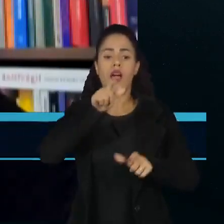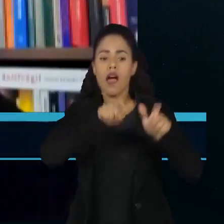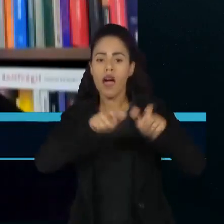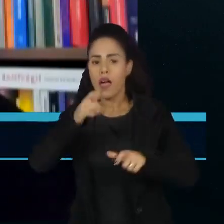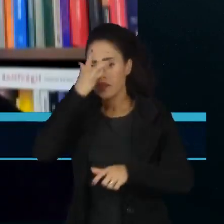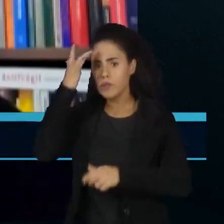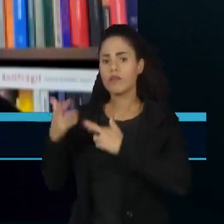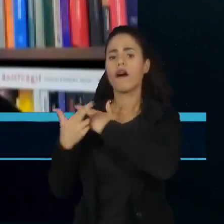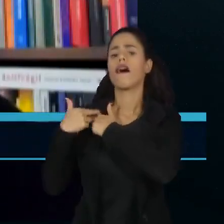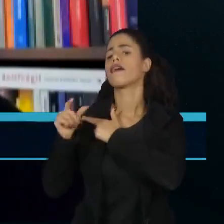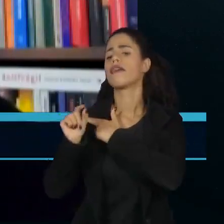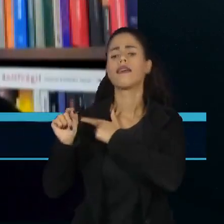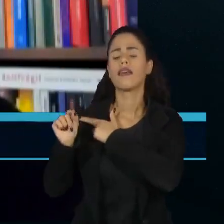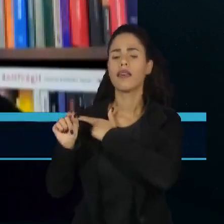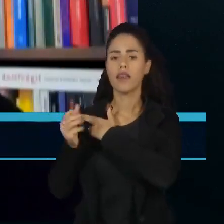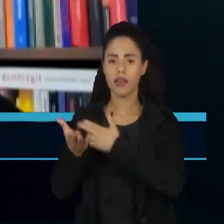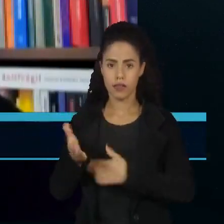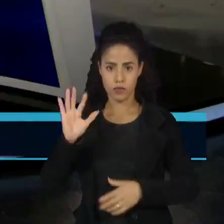responsabilizo se isso acontecer